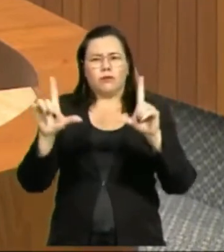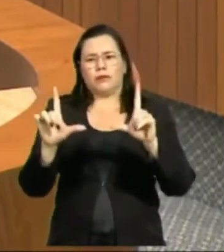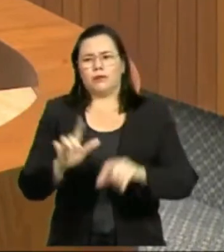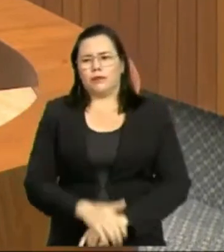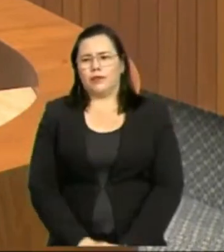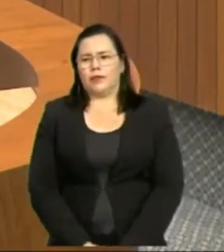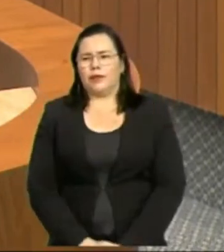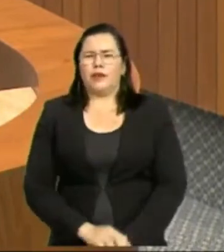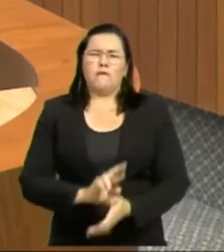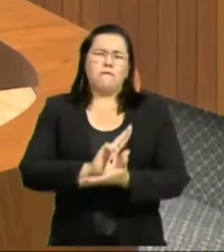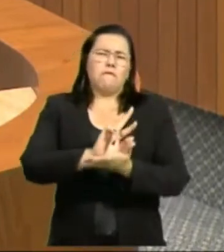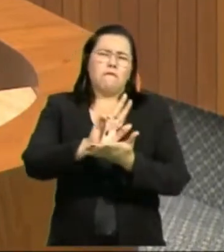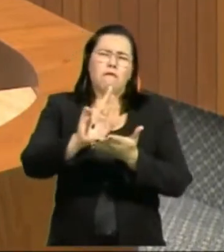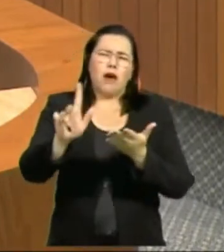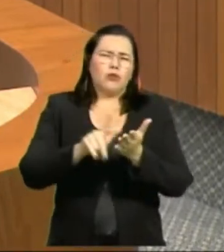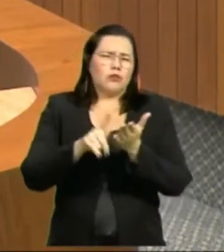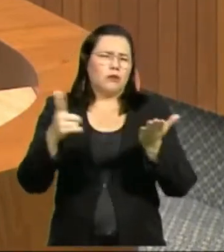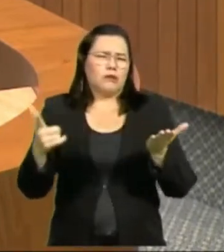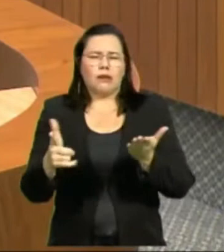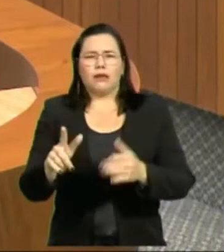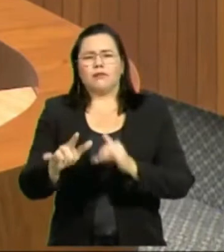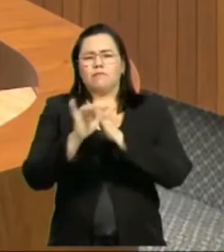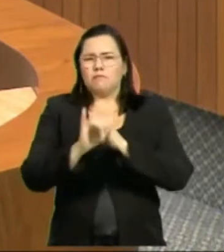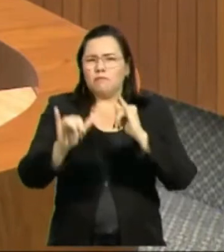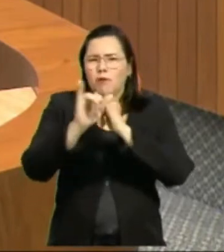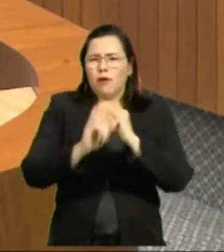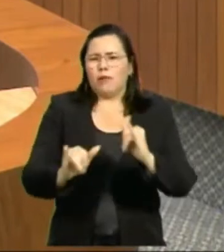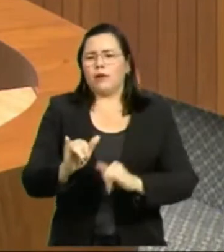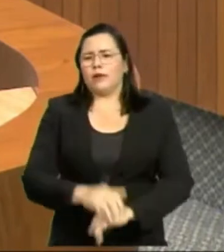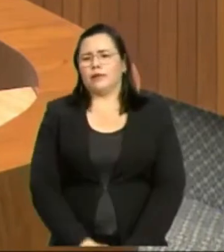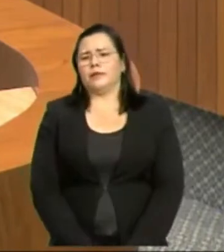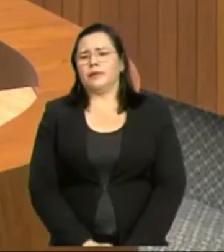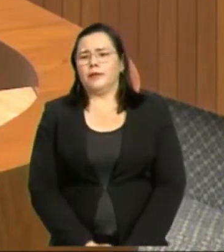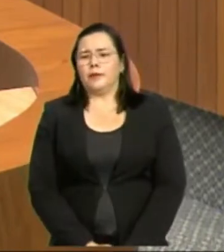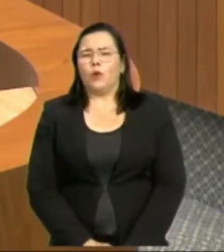vários dos seus programas,